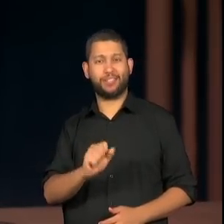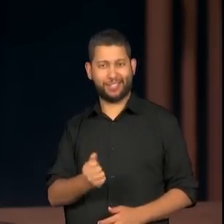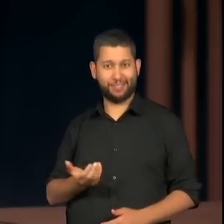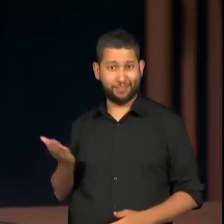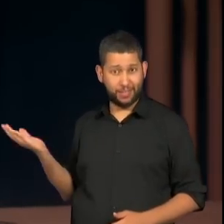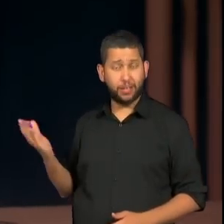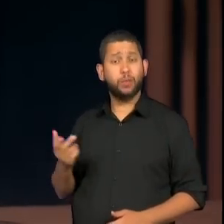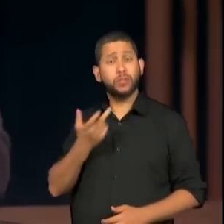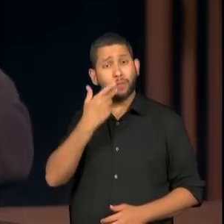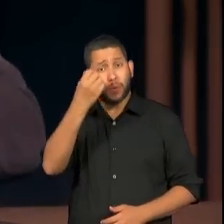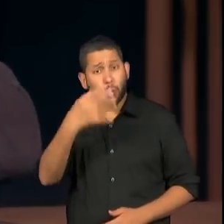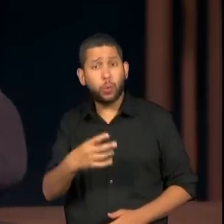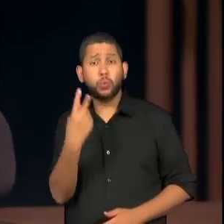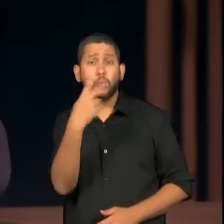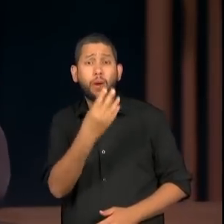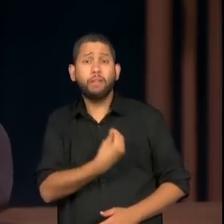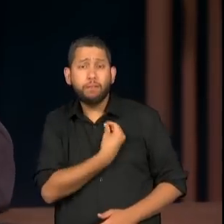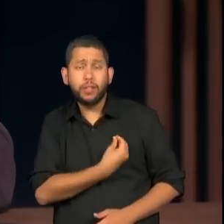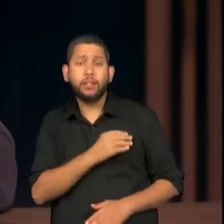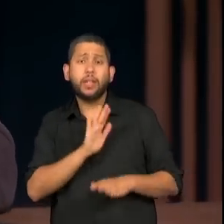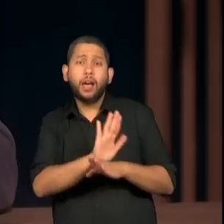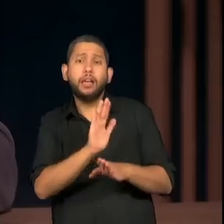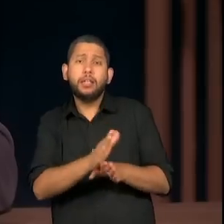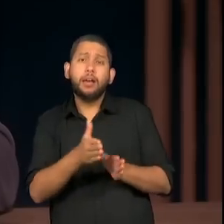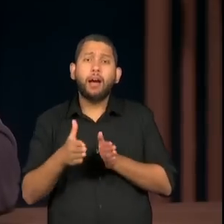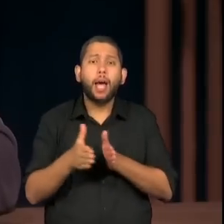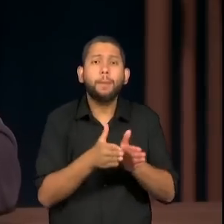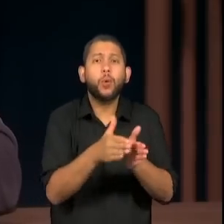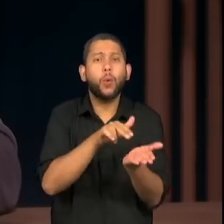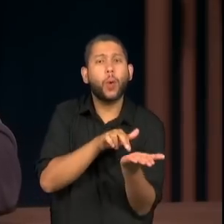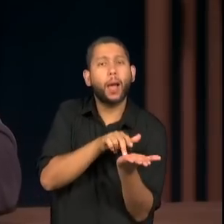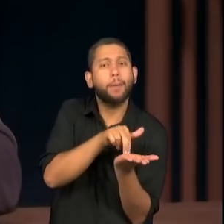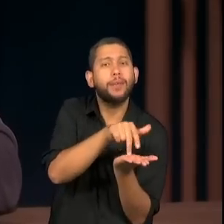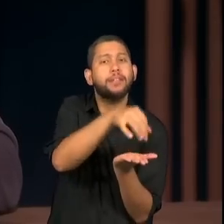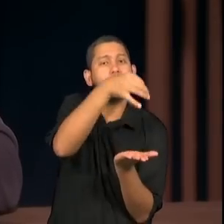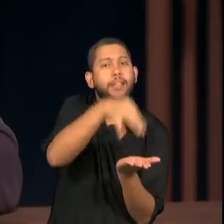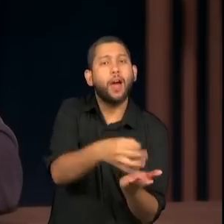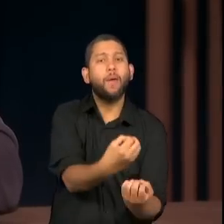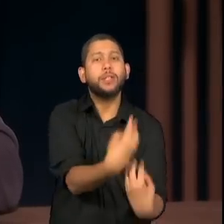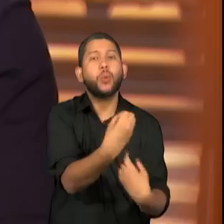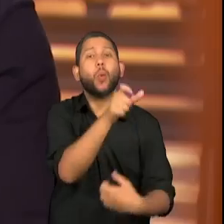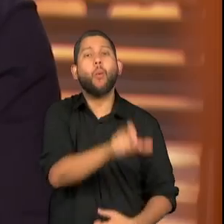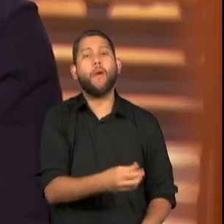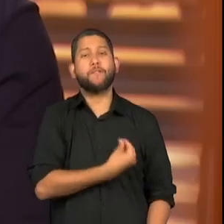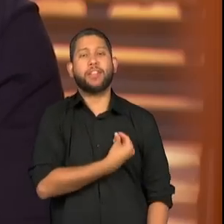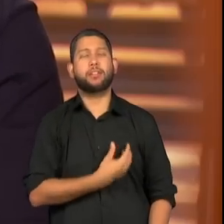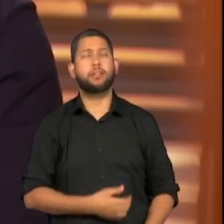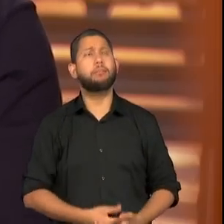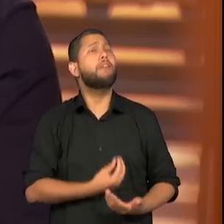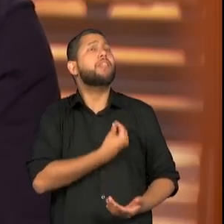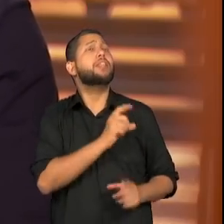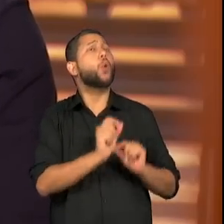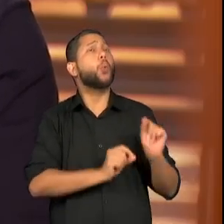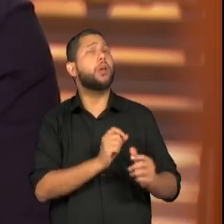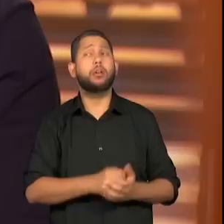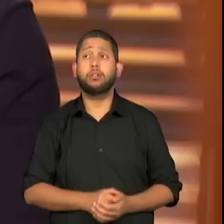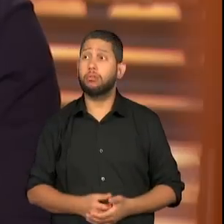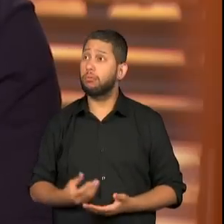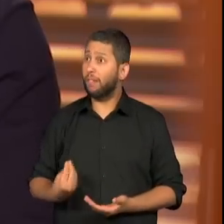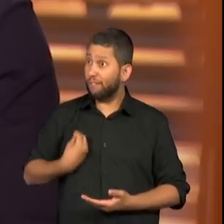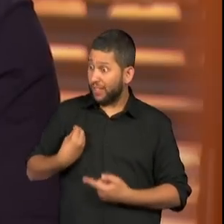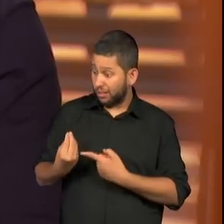a caminhar. Então você é o cara pra me responder. O que é a vida? Cara, a vida é um grande